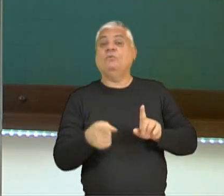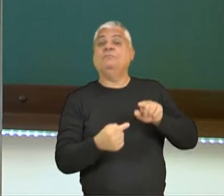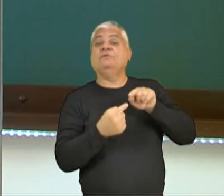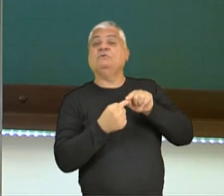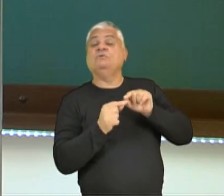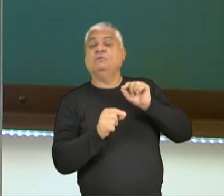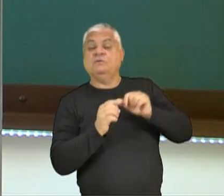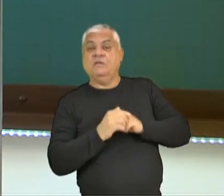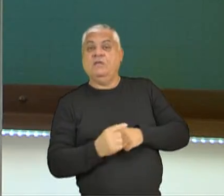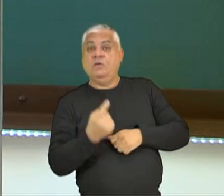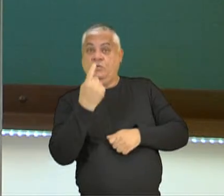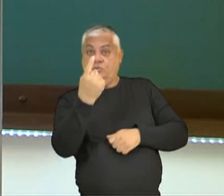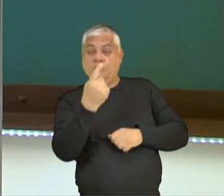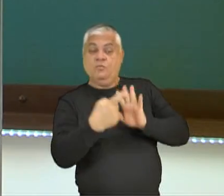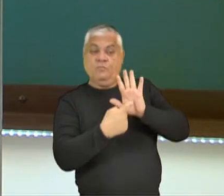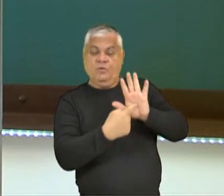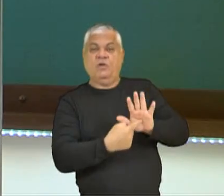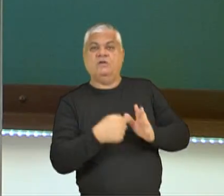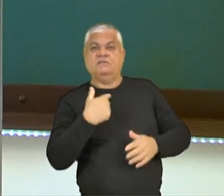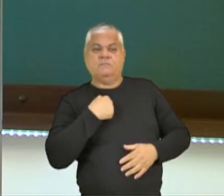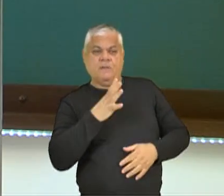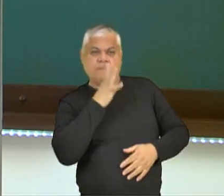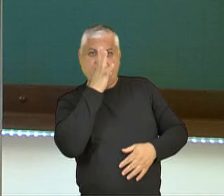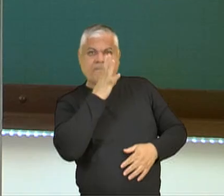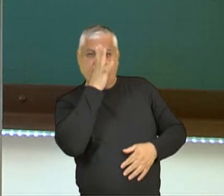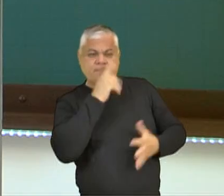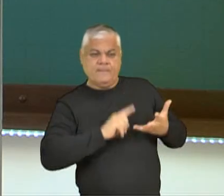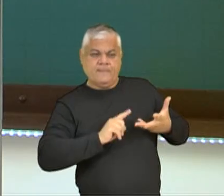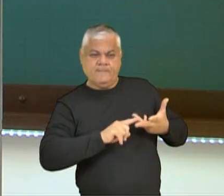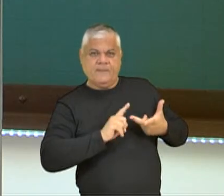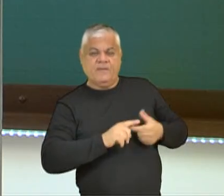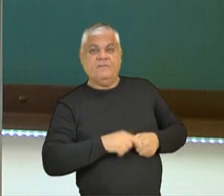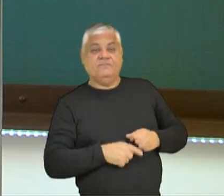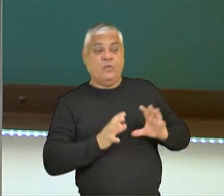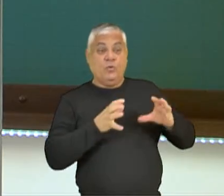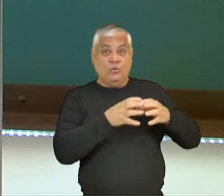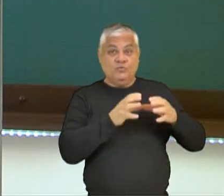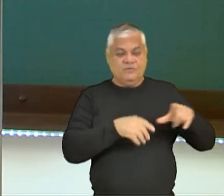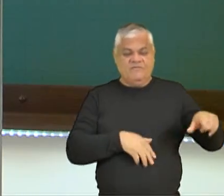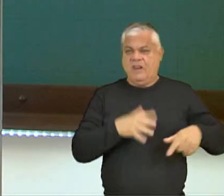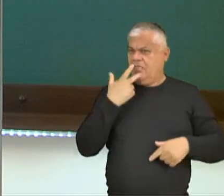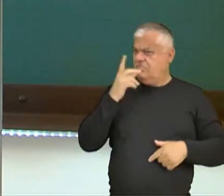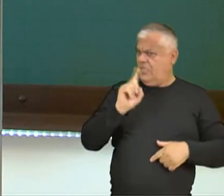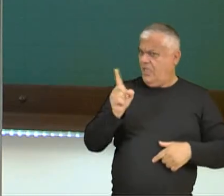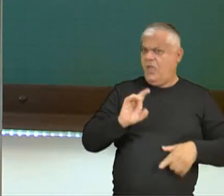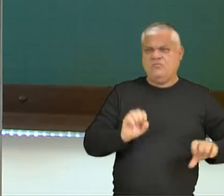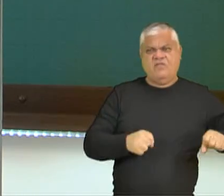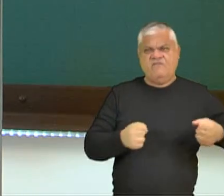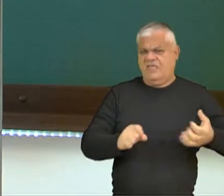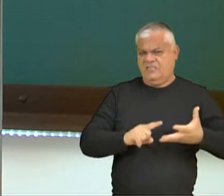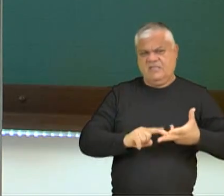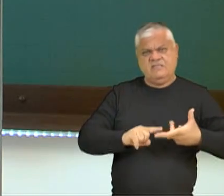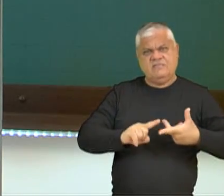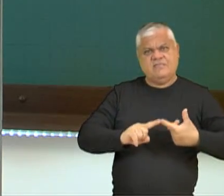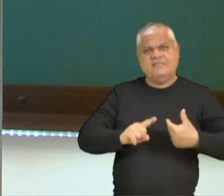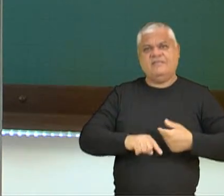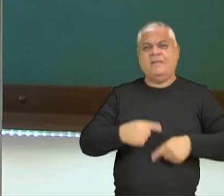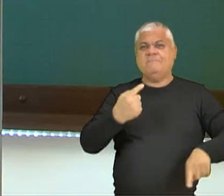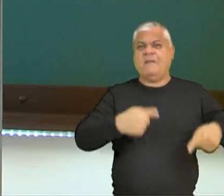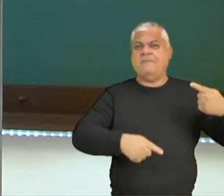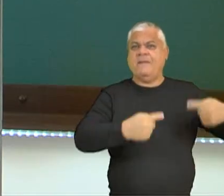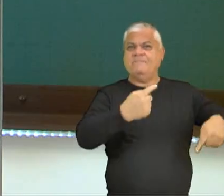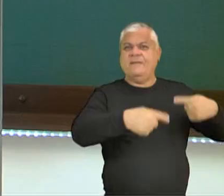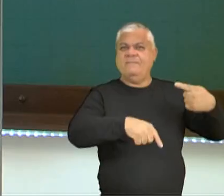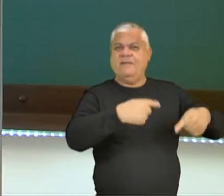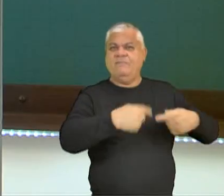discussão? Um apresenta o seu posicionamento, o seu ponto de vista, o outro apresenta, né, o seu posicionamento, que pode ser contrário, né?